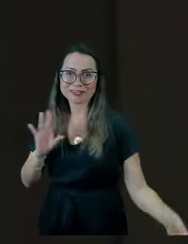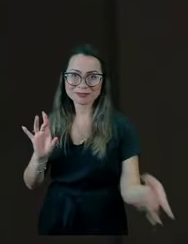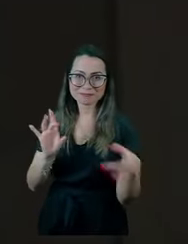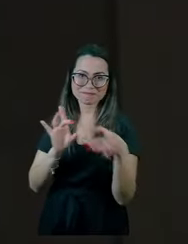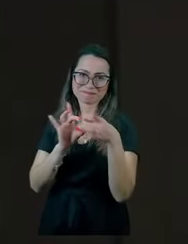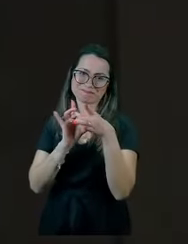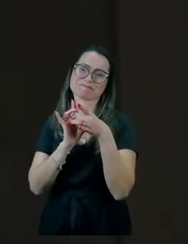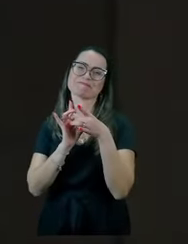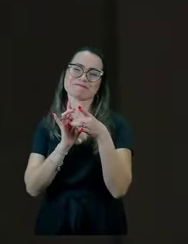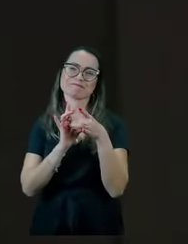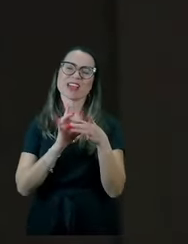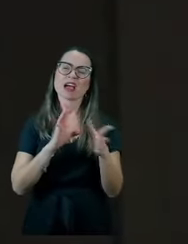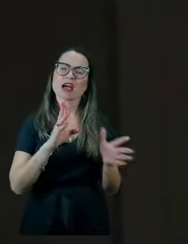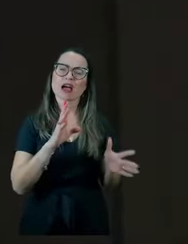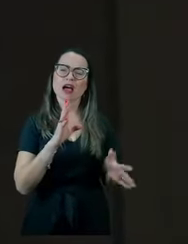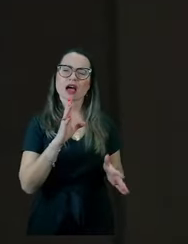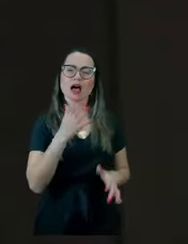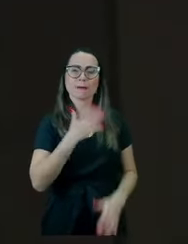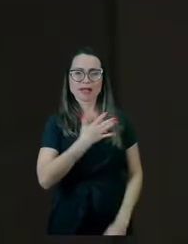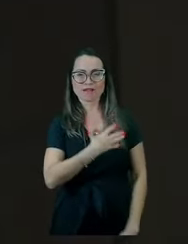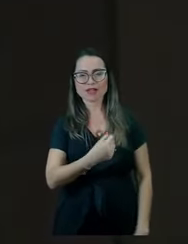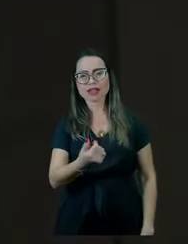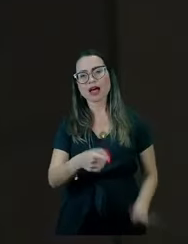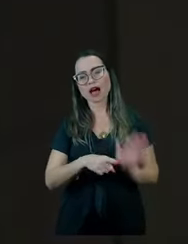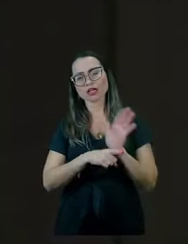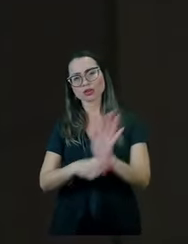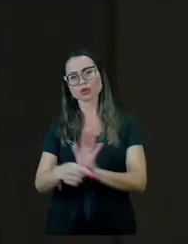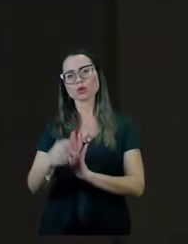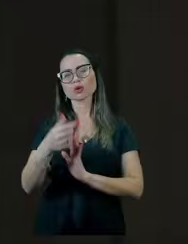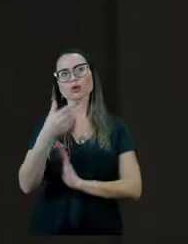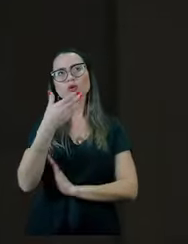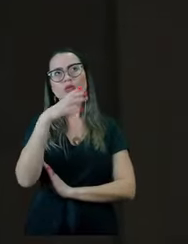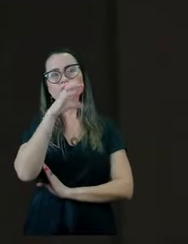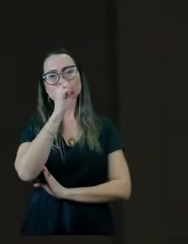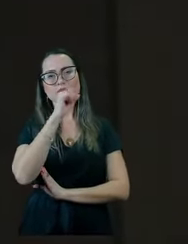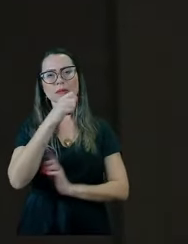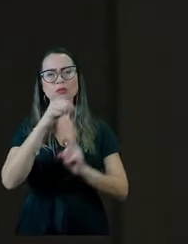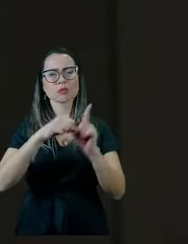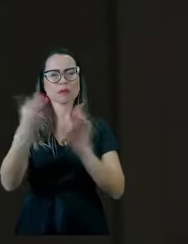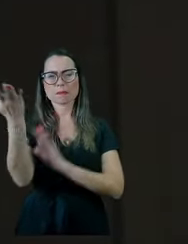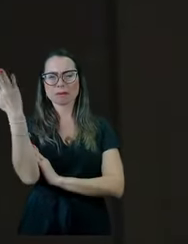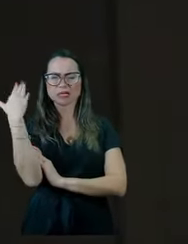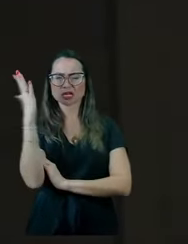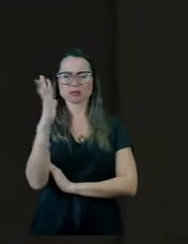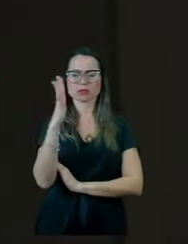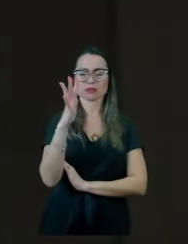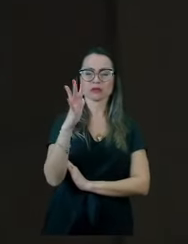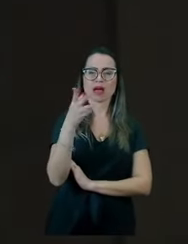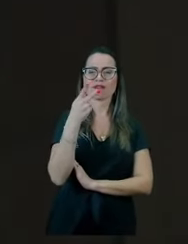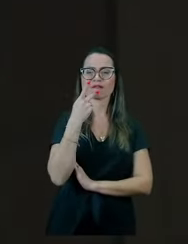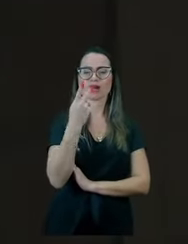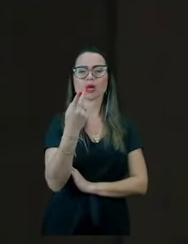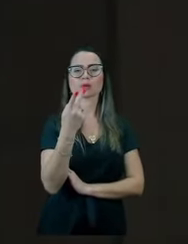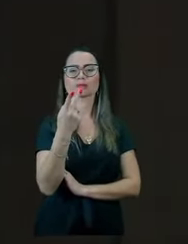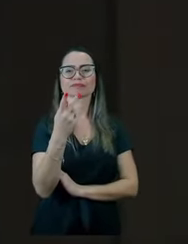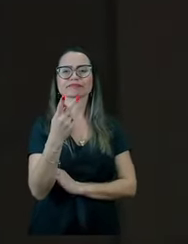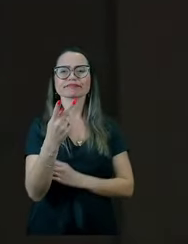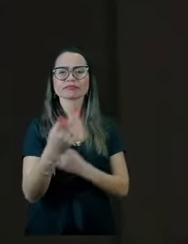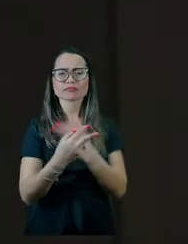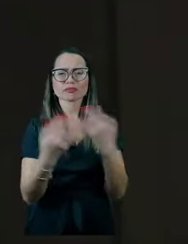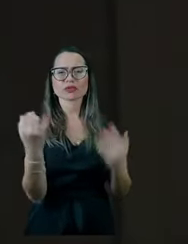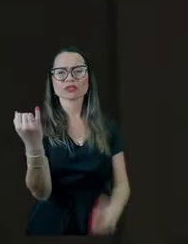sábado retrasado, há um tempo, esse mês aqui, mês passado. E ela falou algo muito interessante, ela falou sobre troca de